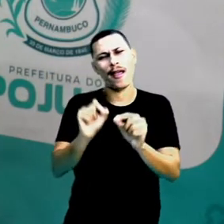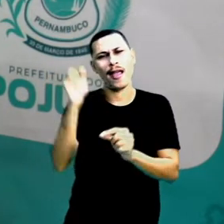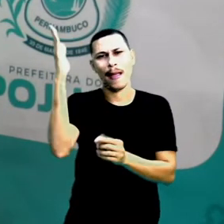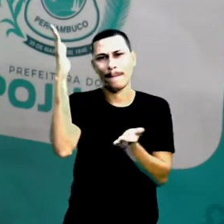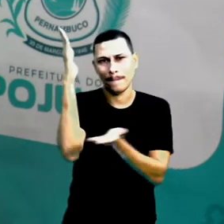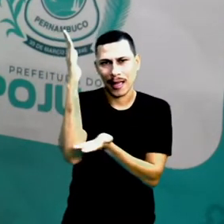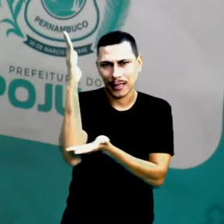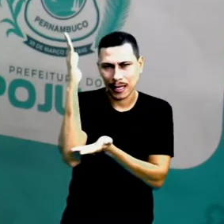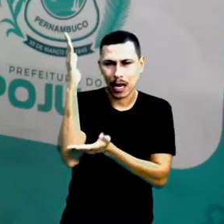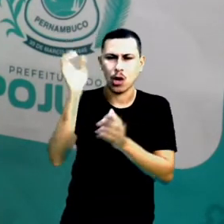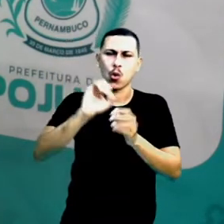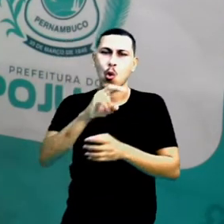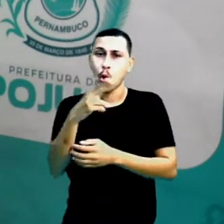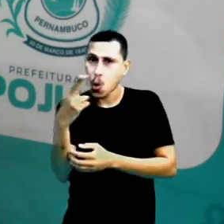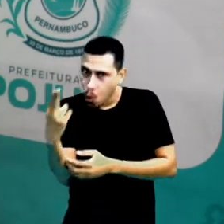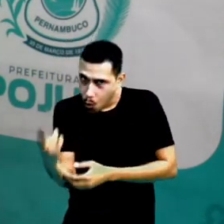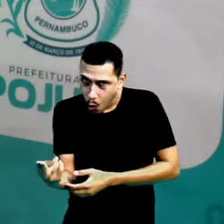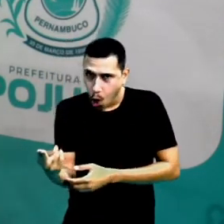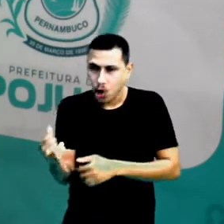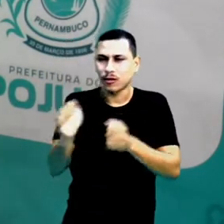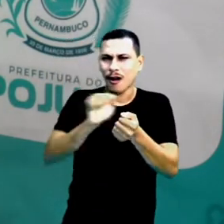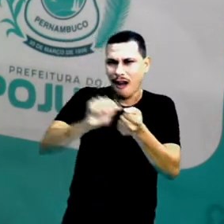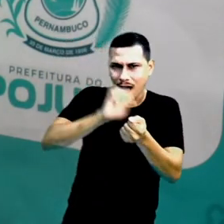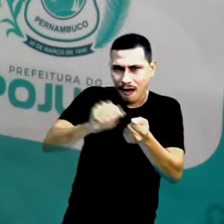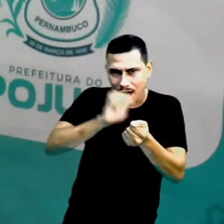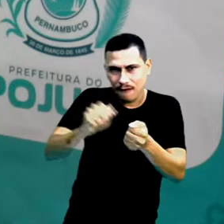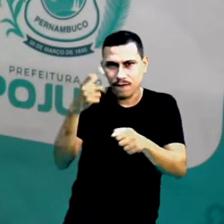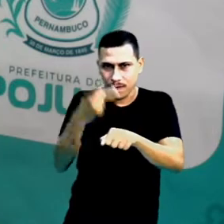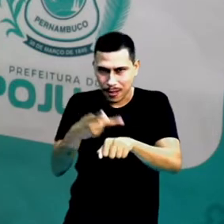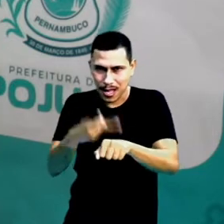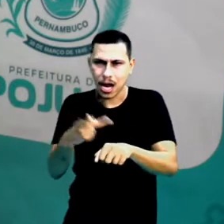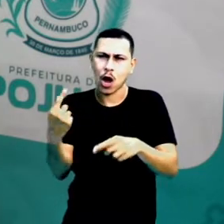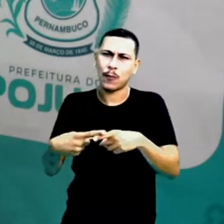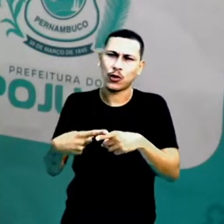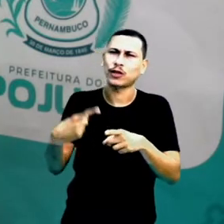então a carvão mineral, por isso que ele faz essa fumaça todinha, né?